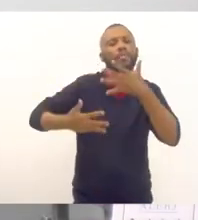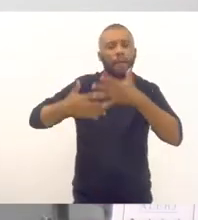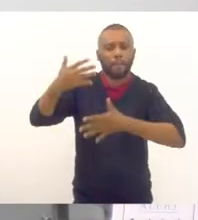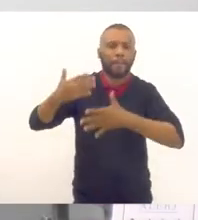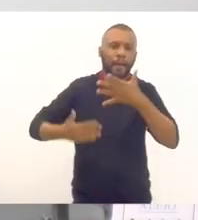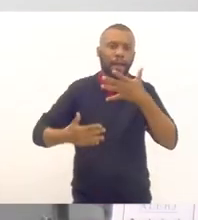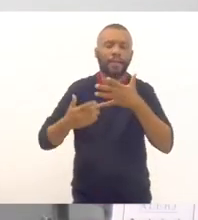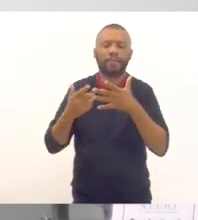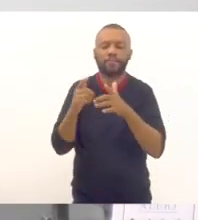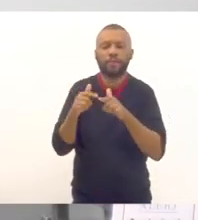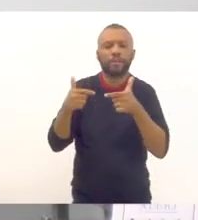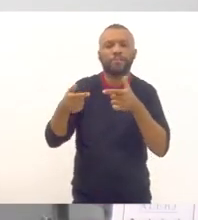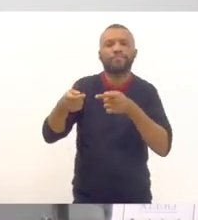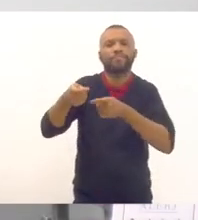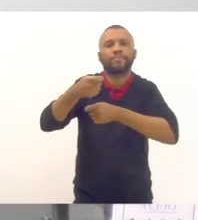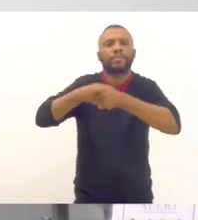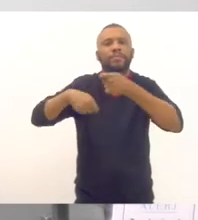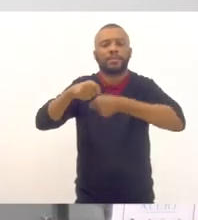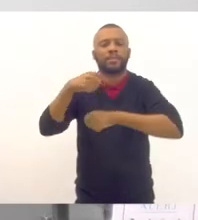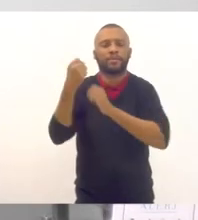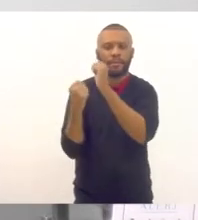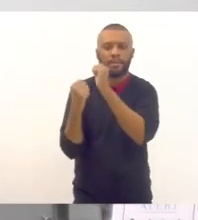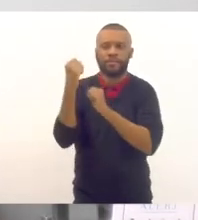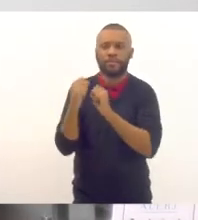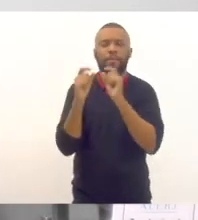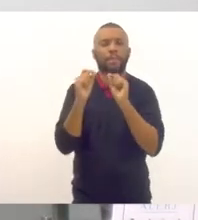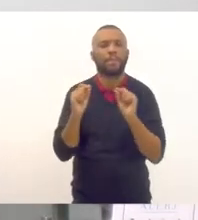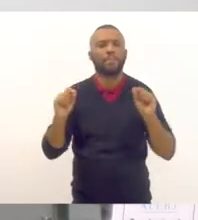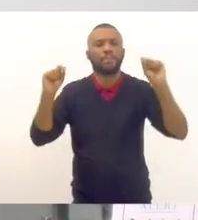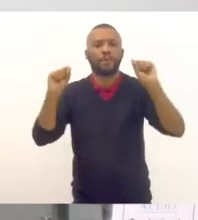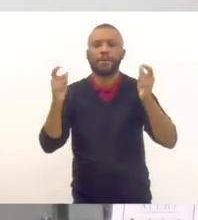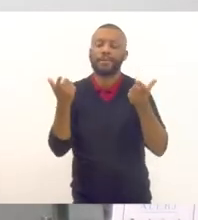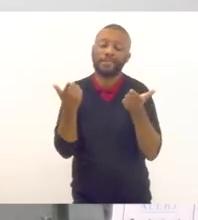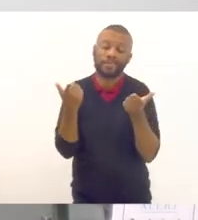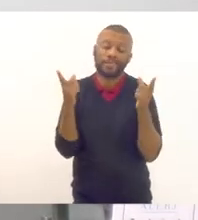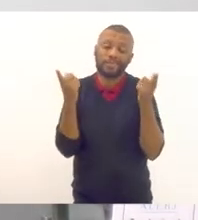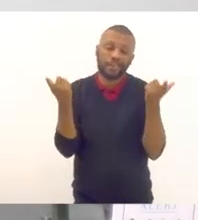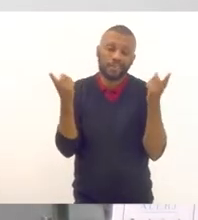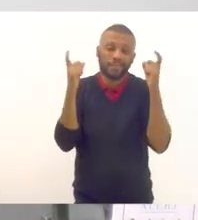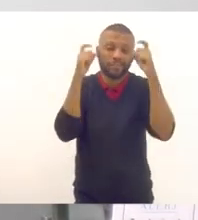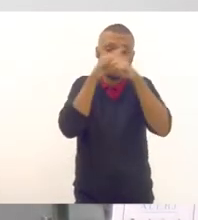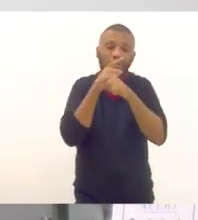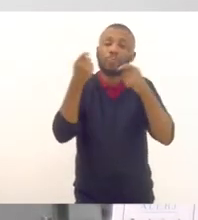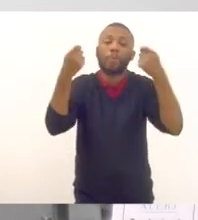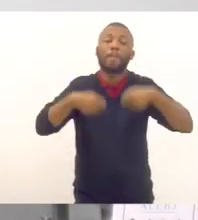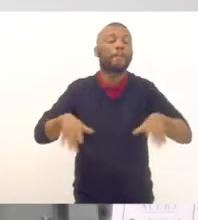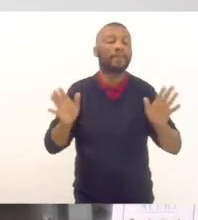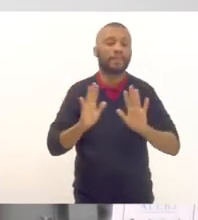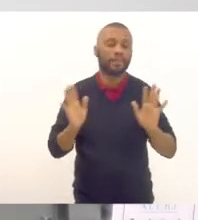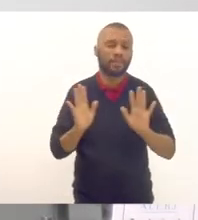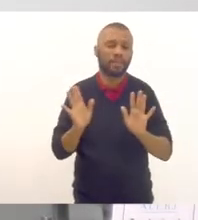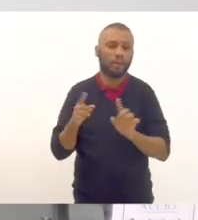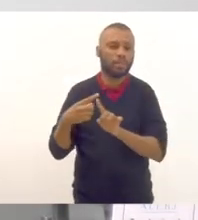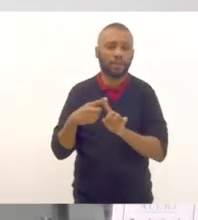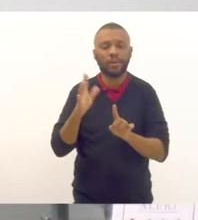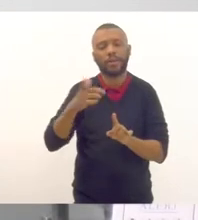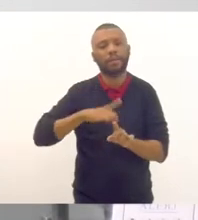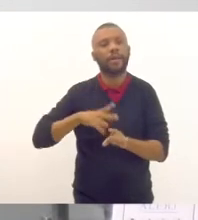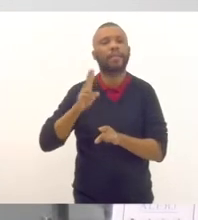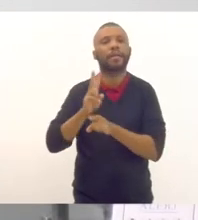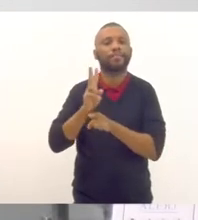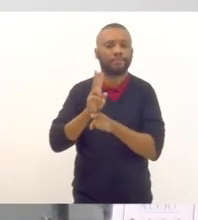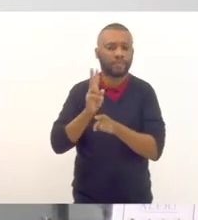empresas enorme, e que operacionalmente é desnecessário, porque já existe essa fiscalização